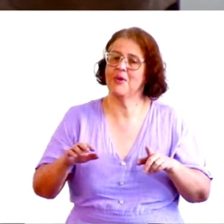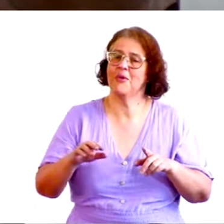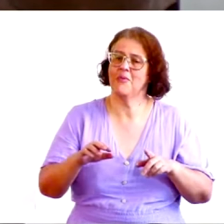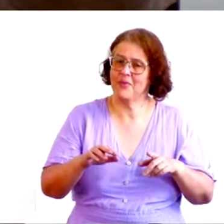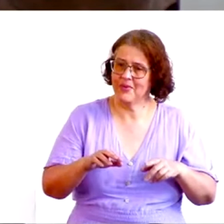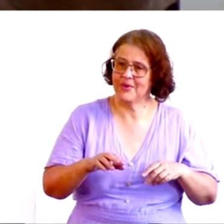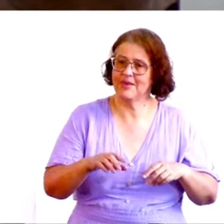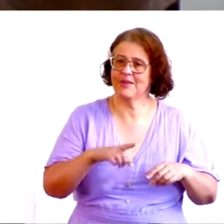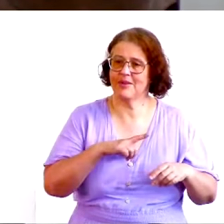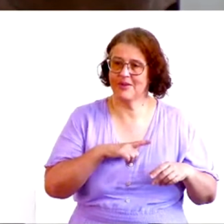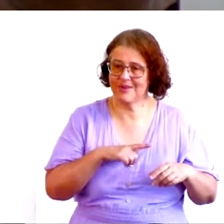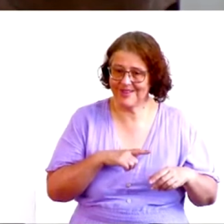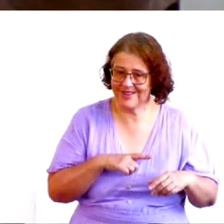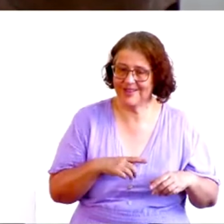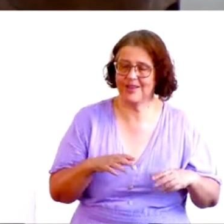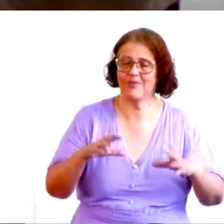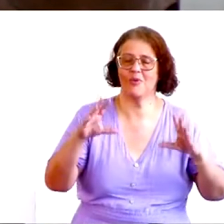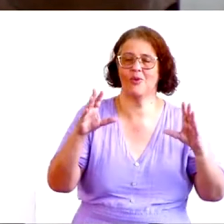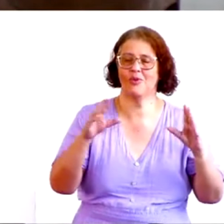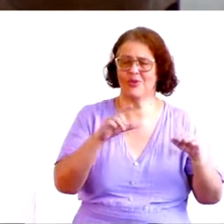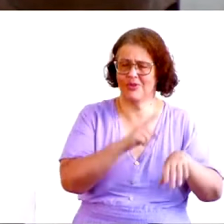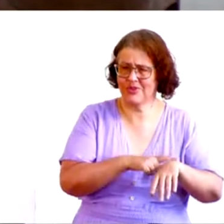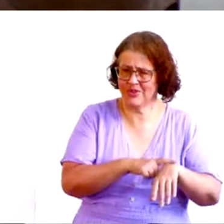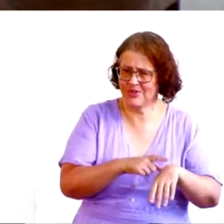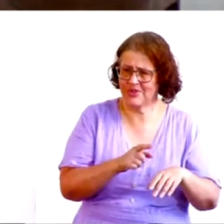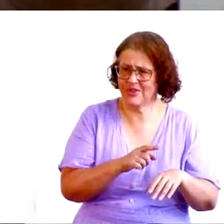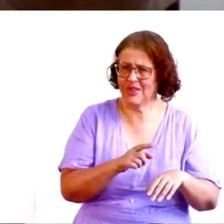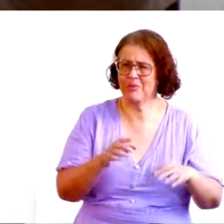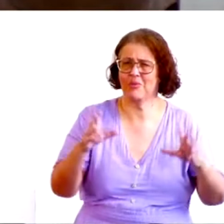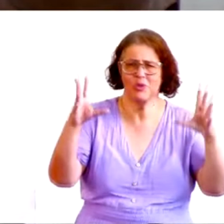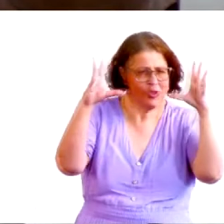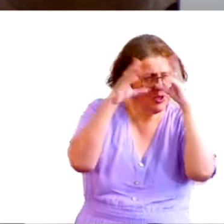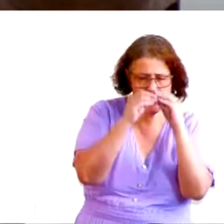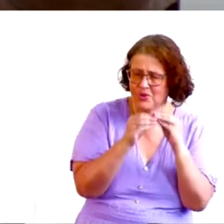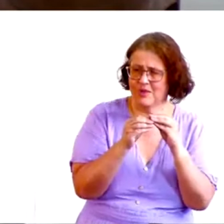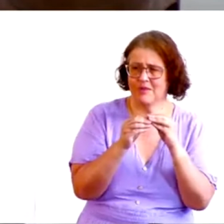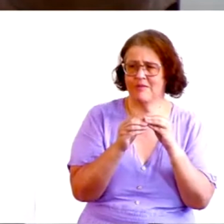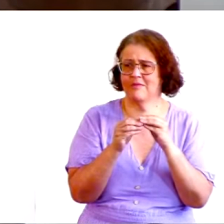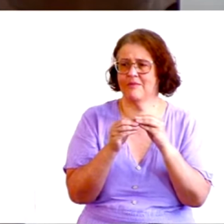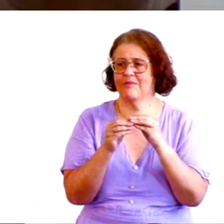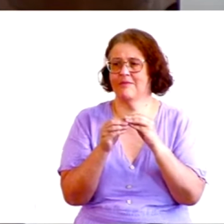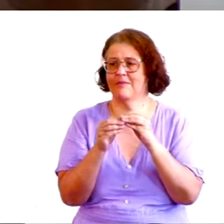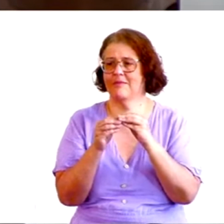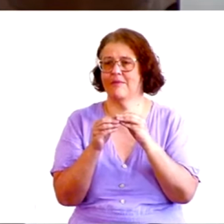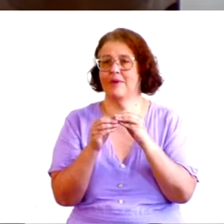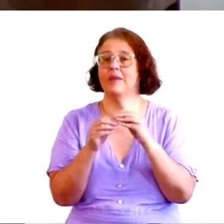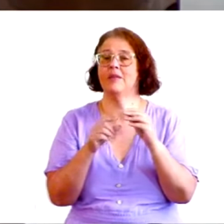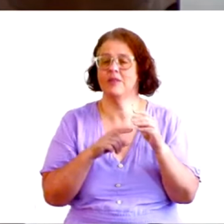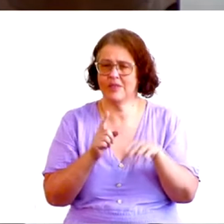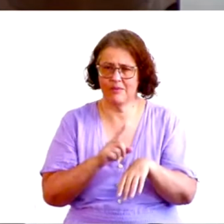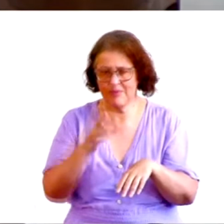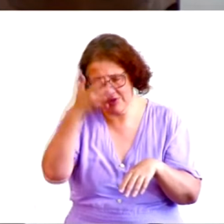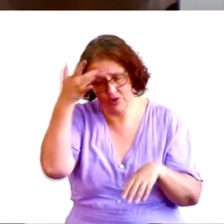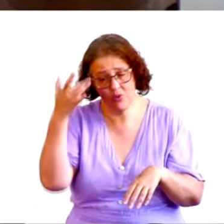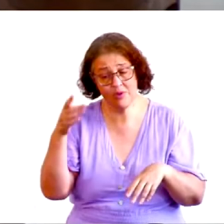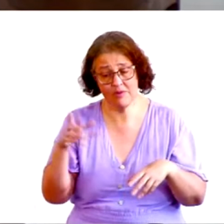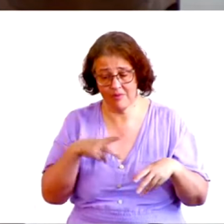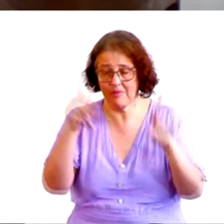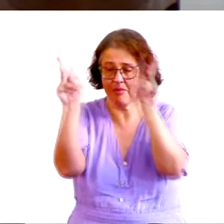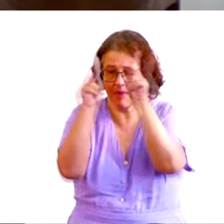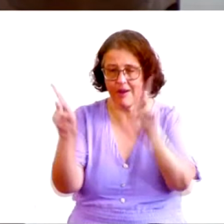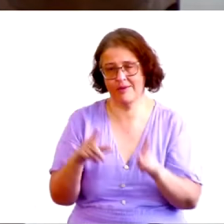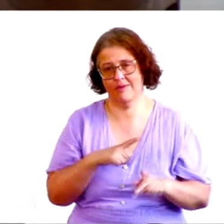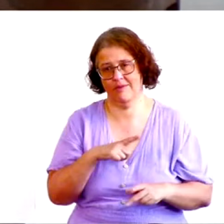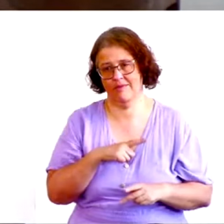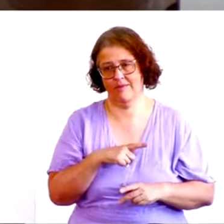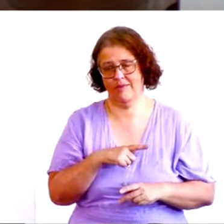nível de escuridão havia uma promessa pessoas foram salvas nessa época houve eleitos nessa época também pessoas